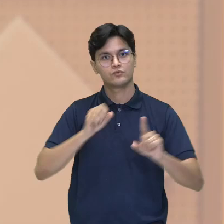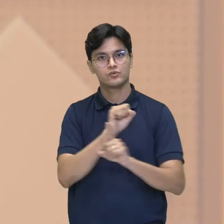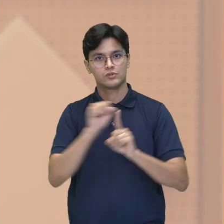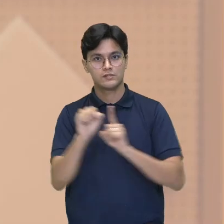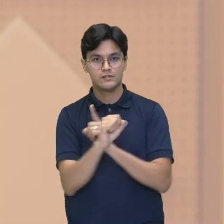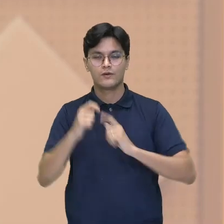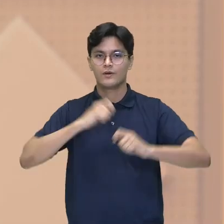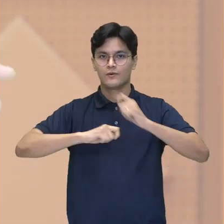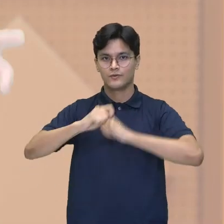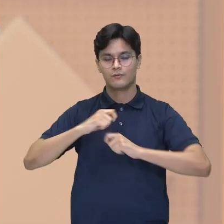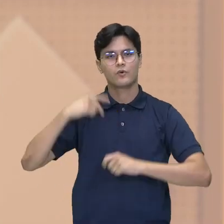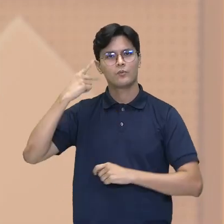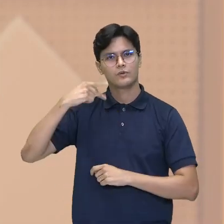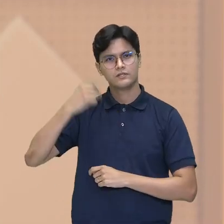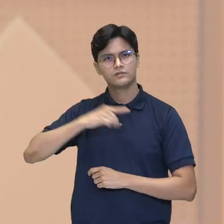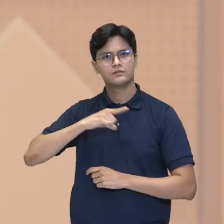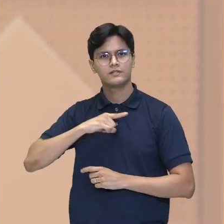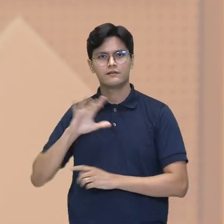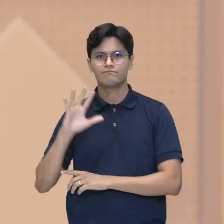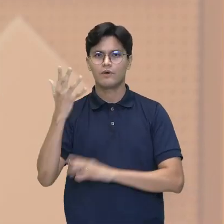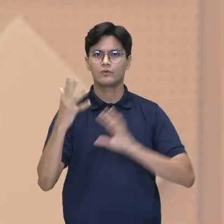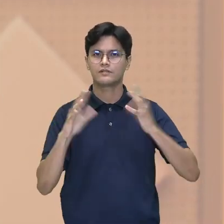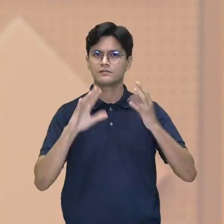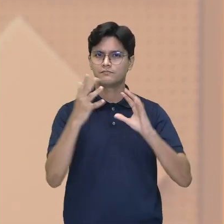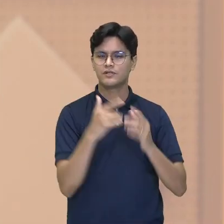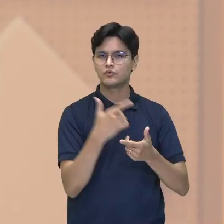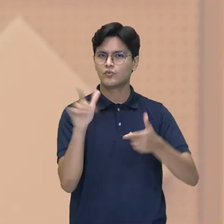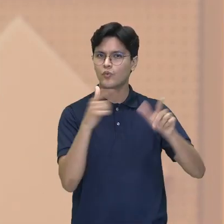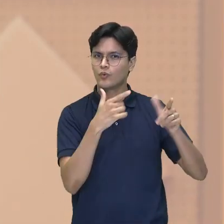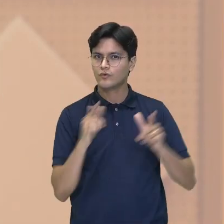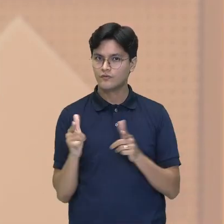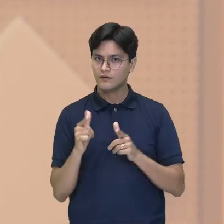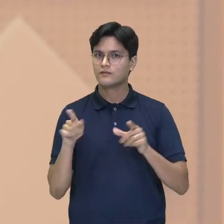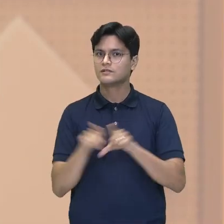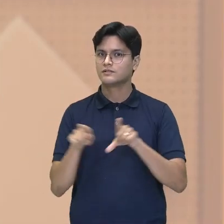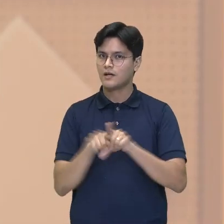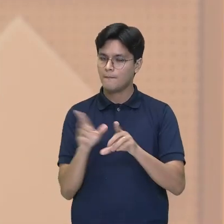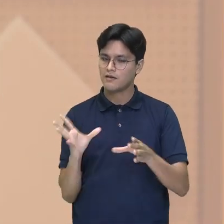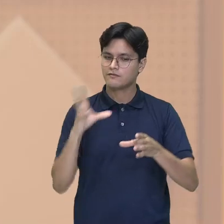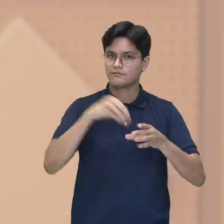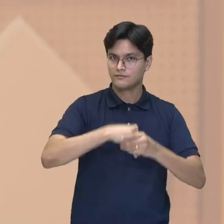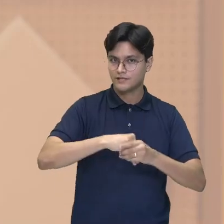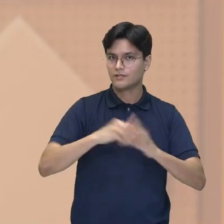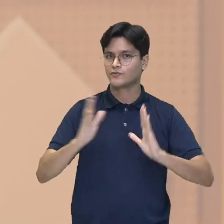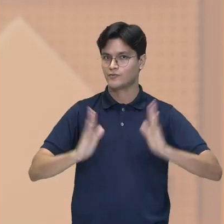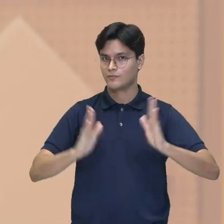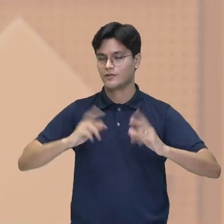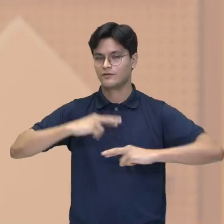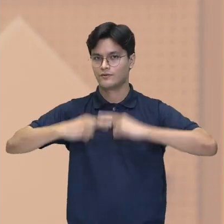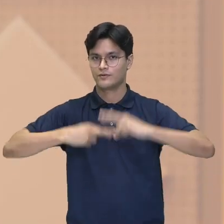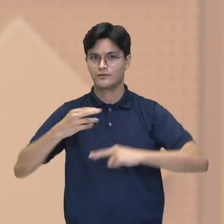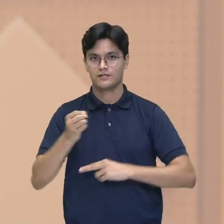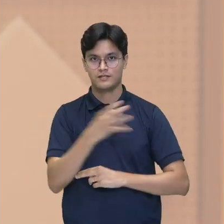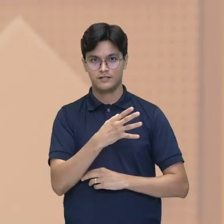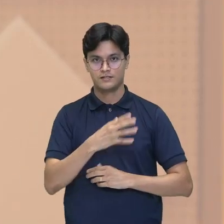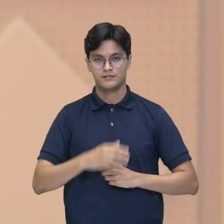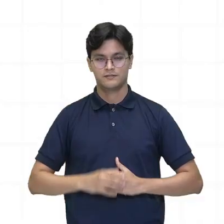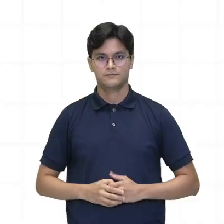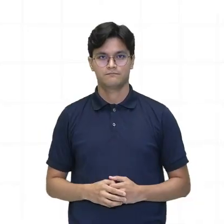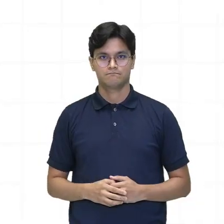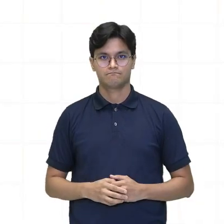outros acontecimentos que vão estar inseridos no Renascimento, ok? A nossa próxima cartela falará